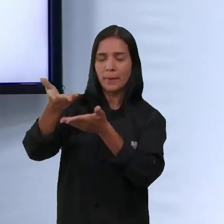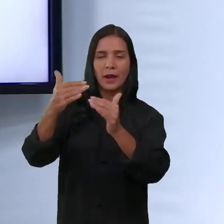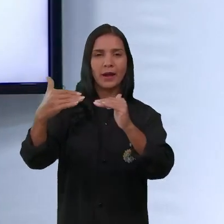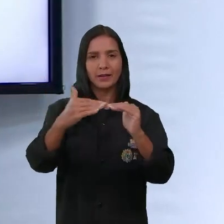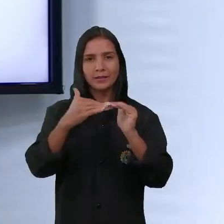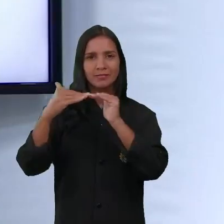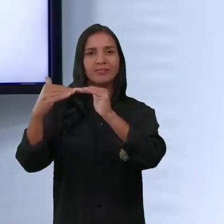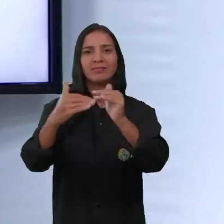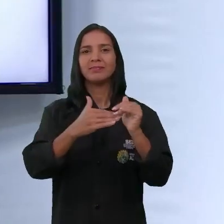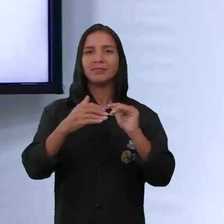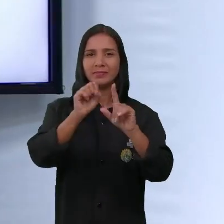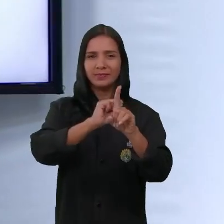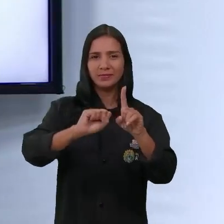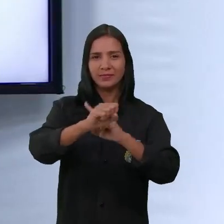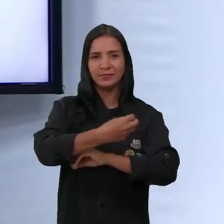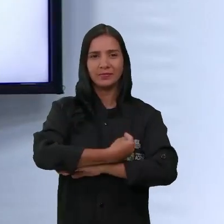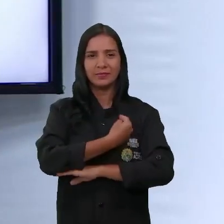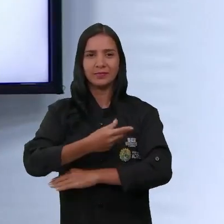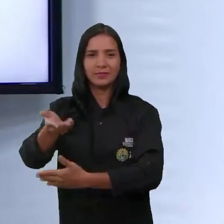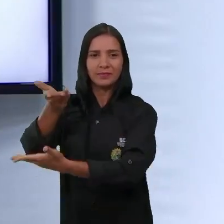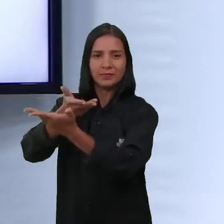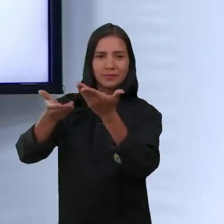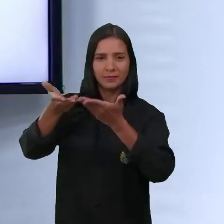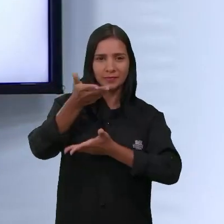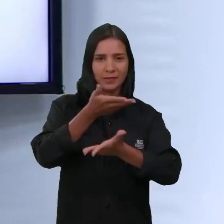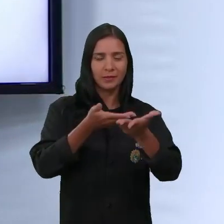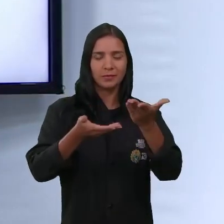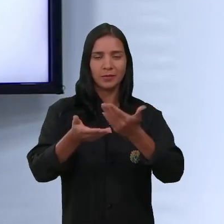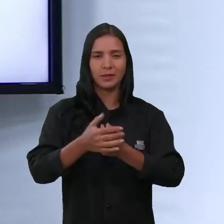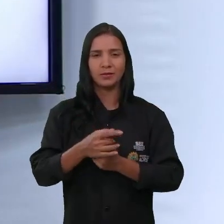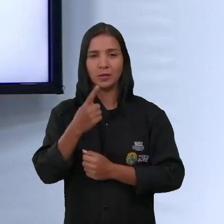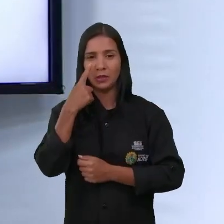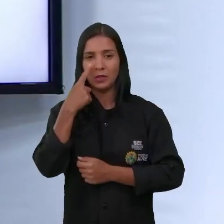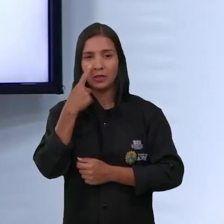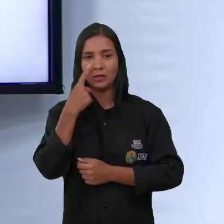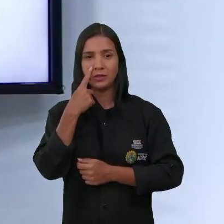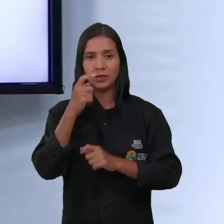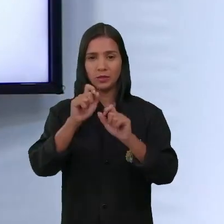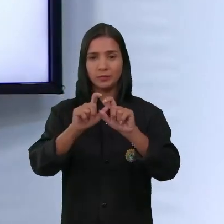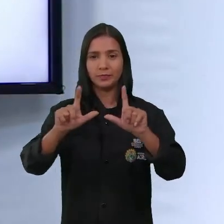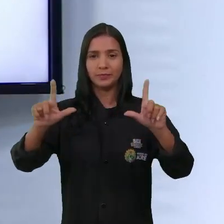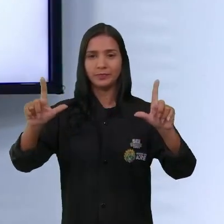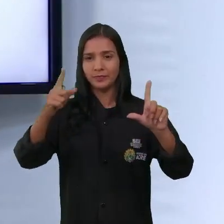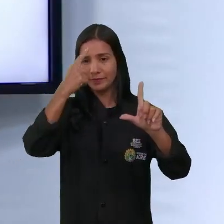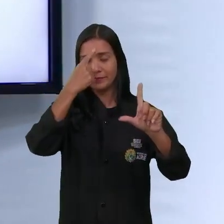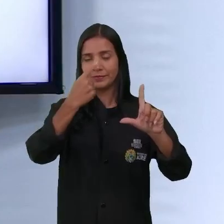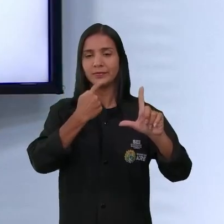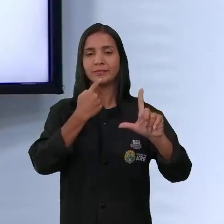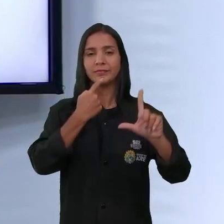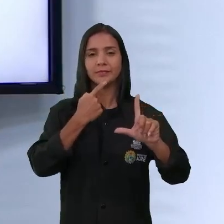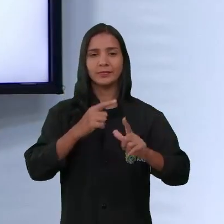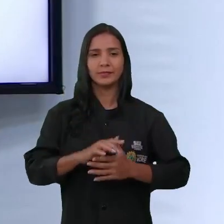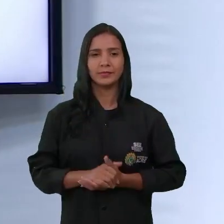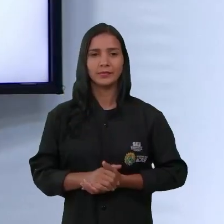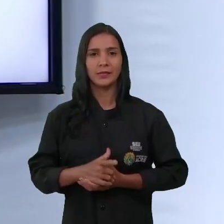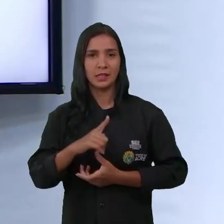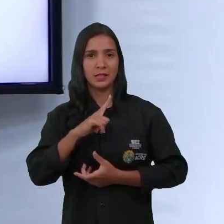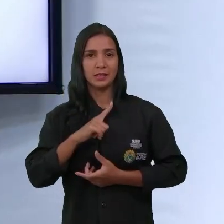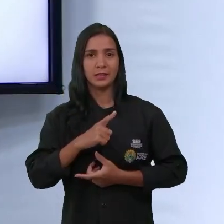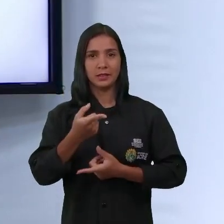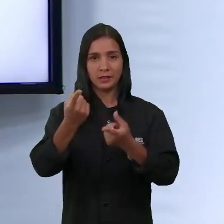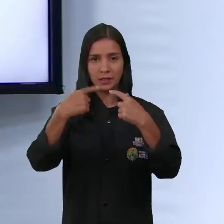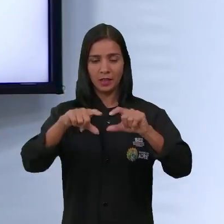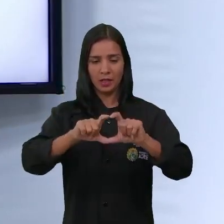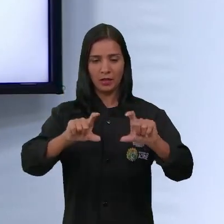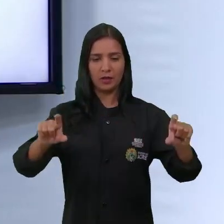voltar mais uma vez na imagem, só para destacar uma informação, porque logo abaixo da imagem nós temos